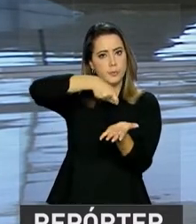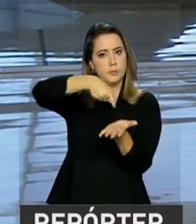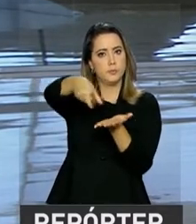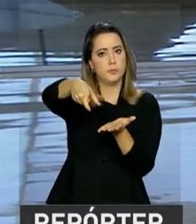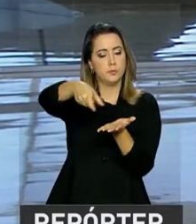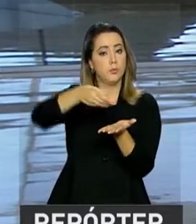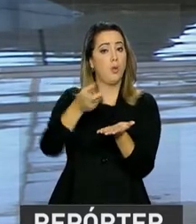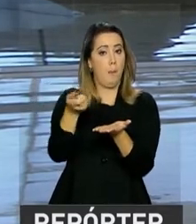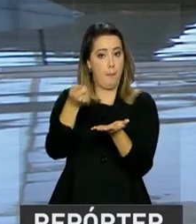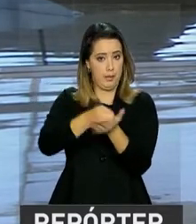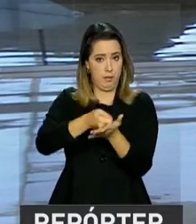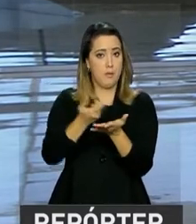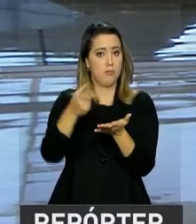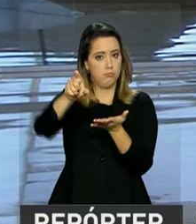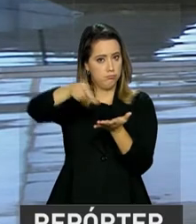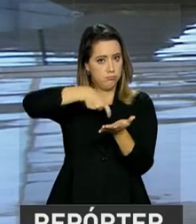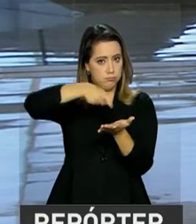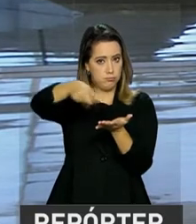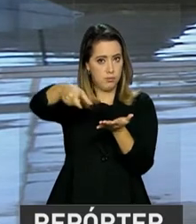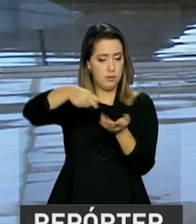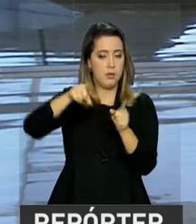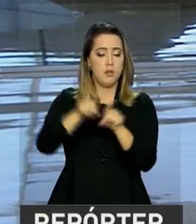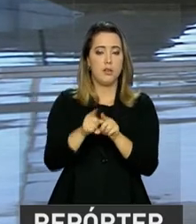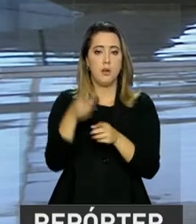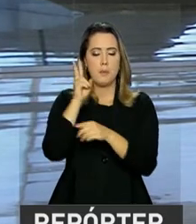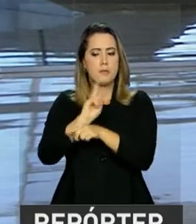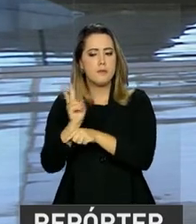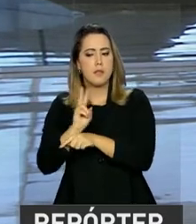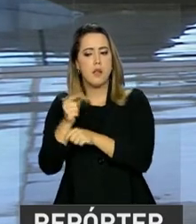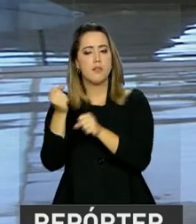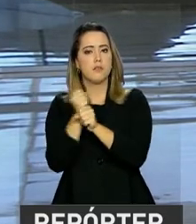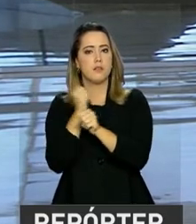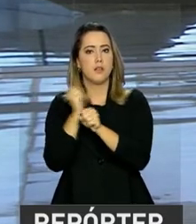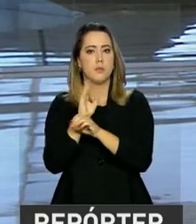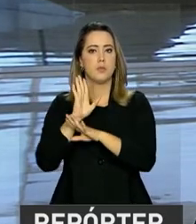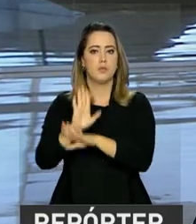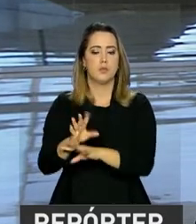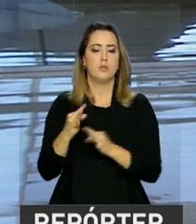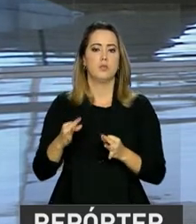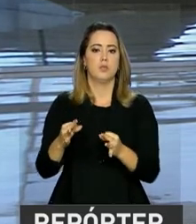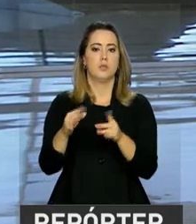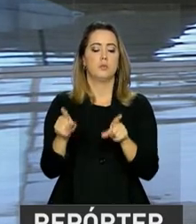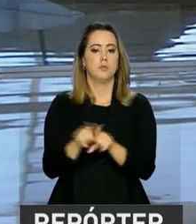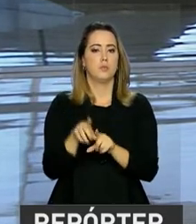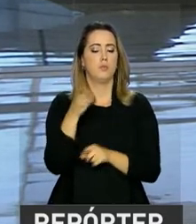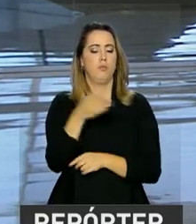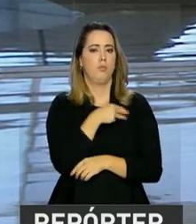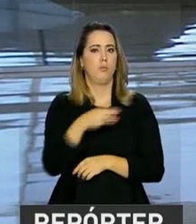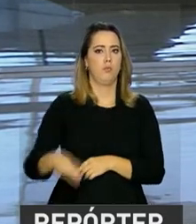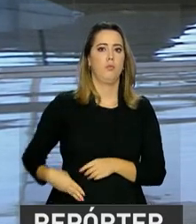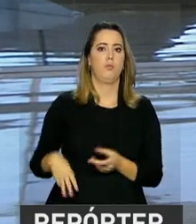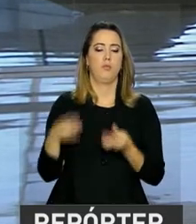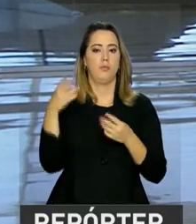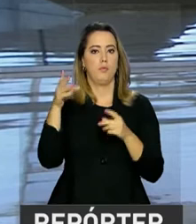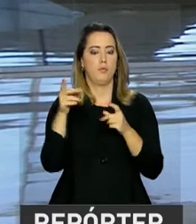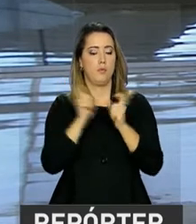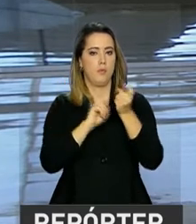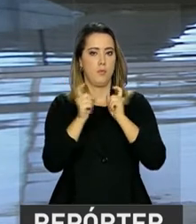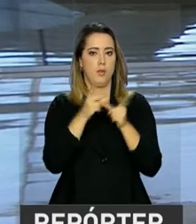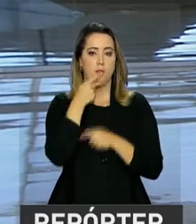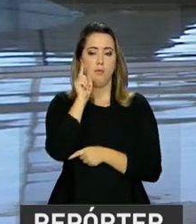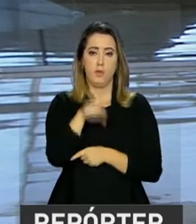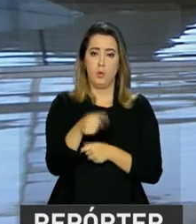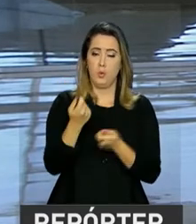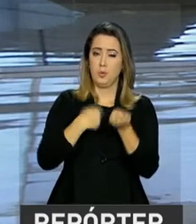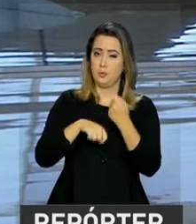Reforma, além de fiscalizarem as obras e prestarem assistência técnica. O ministro da Fazenda, Henrique Meirelles, disse que o